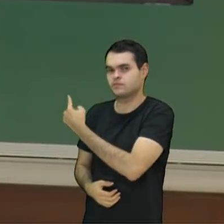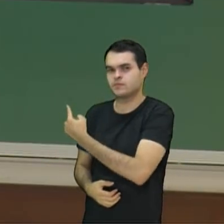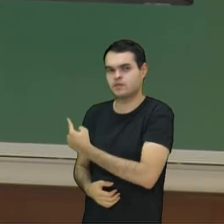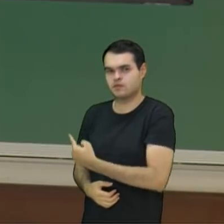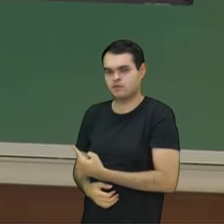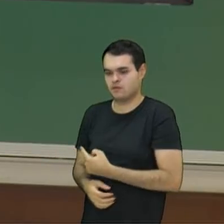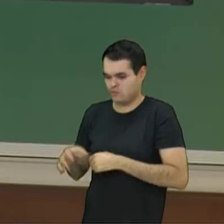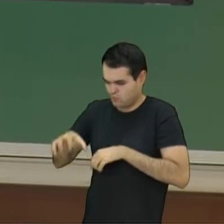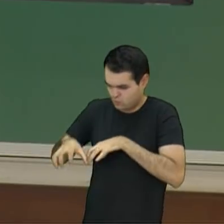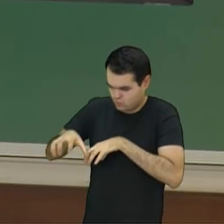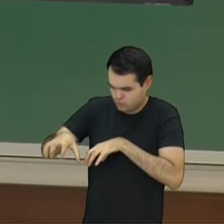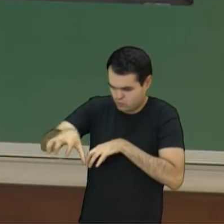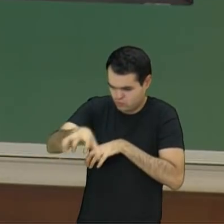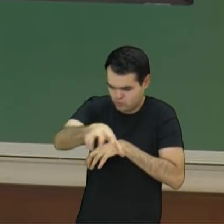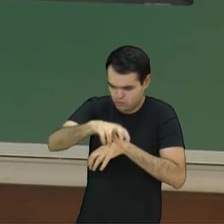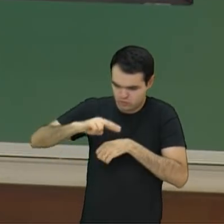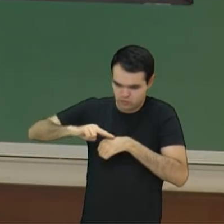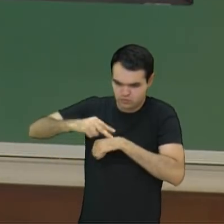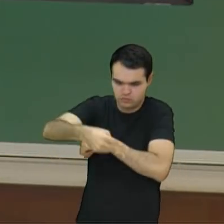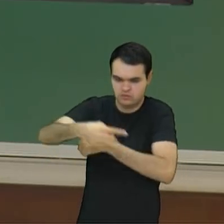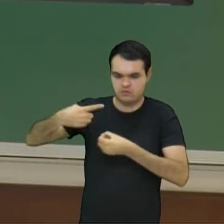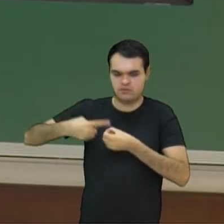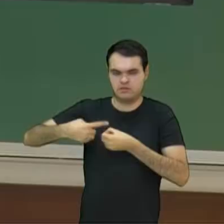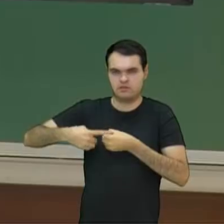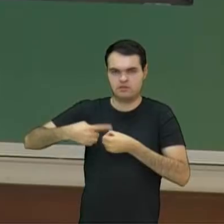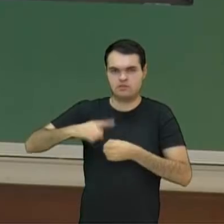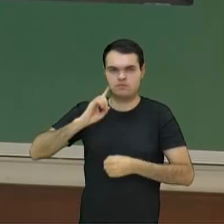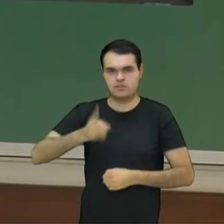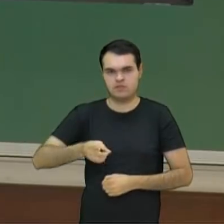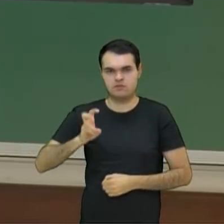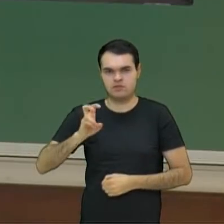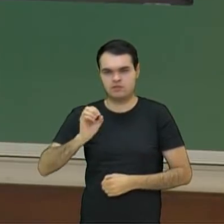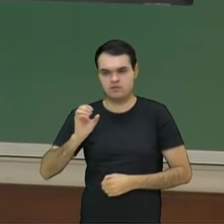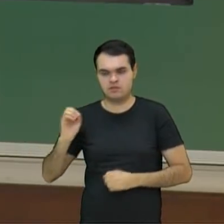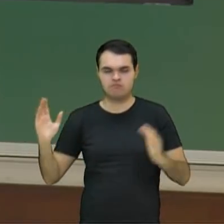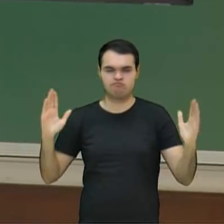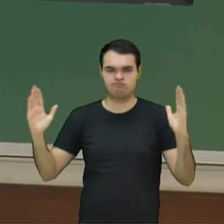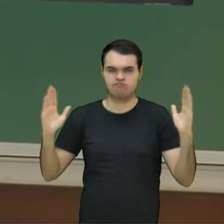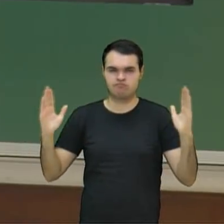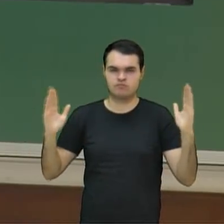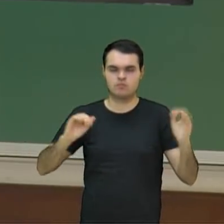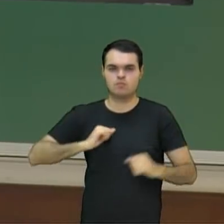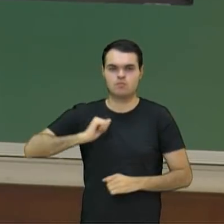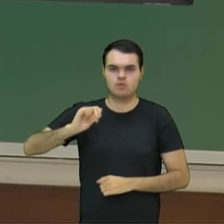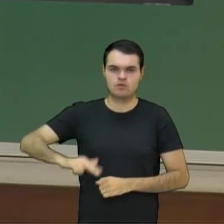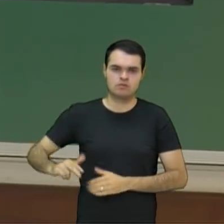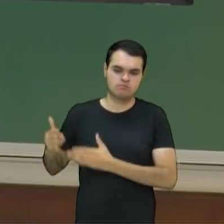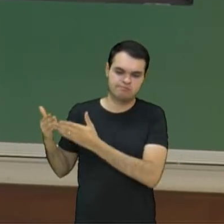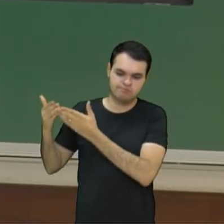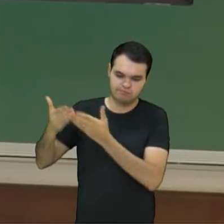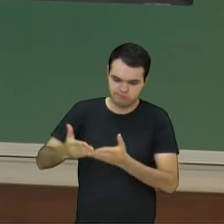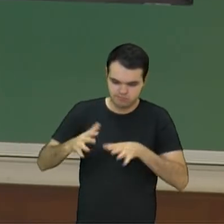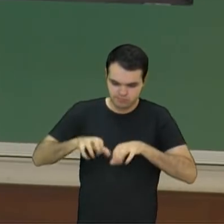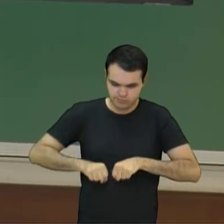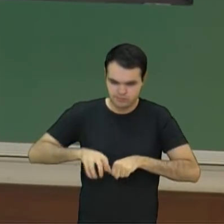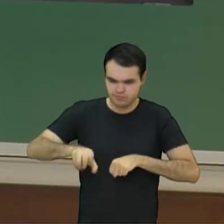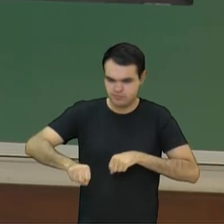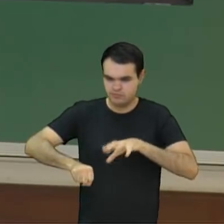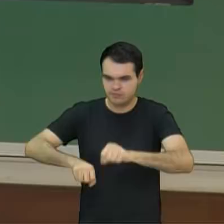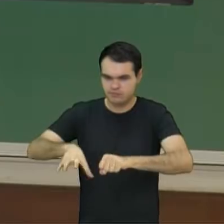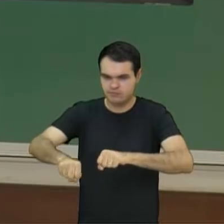núcleos importantes ainda ali nos anos de 1500, nessa ideia de que os portugueses estavam ocupando